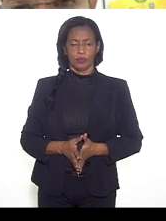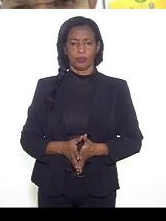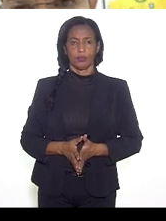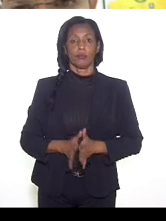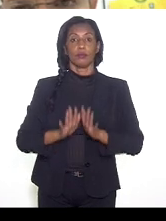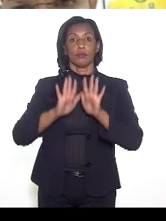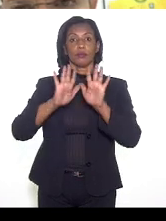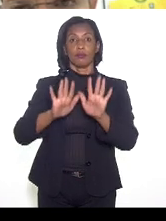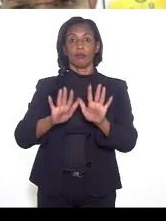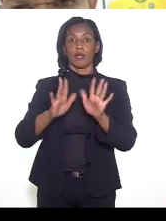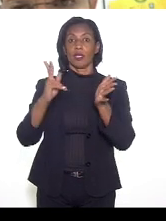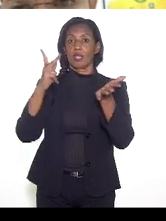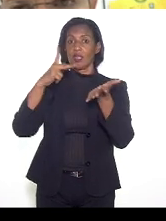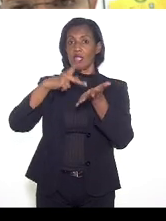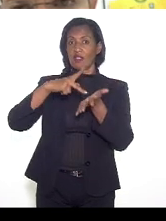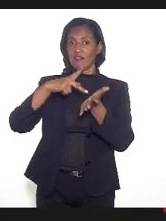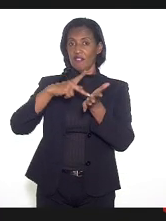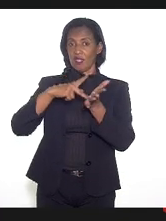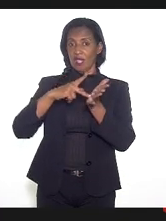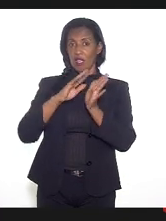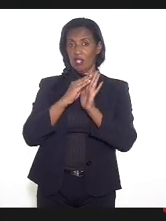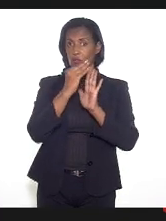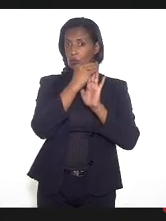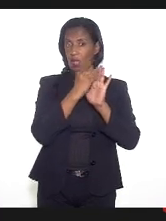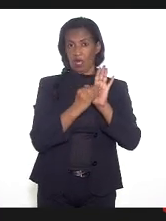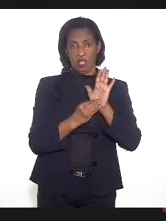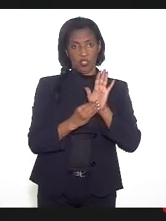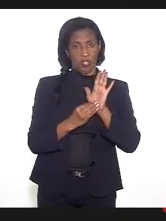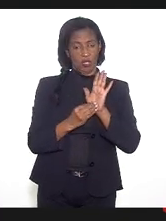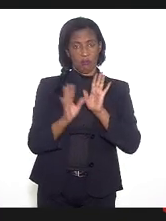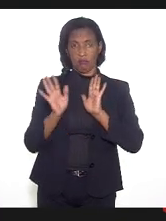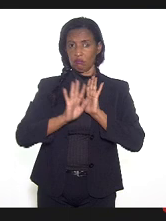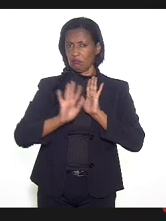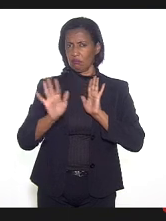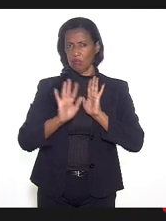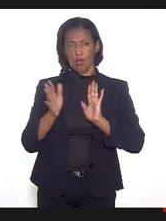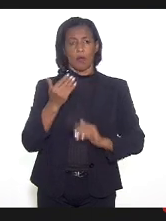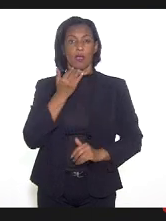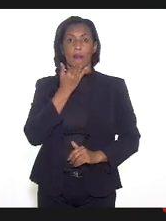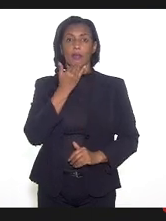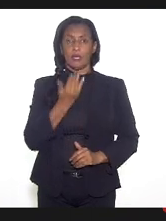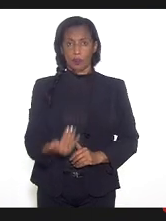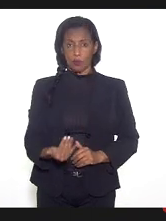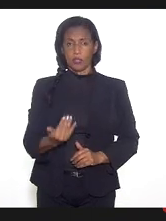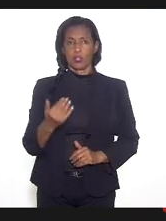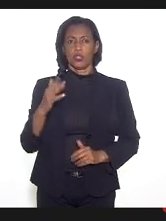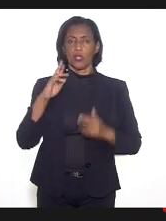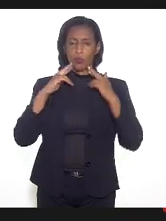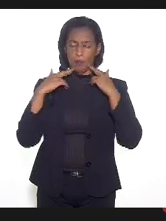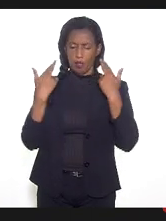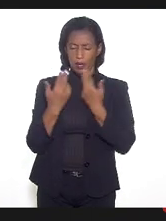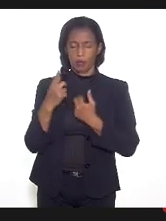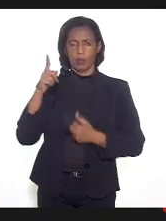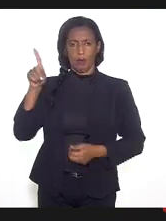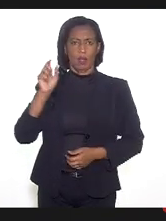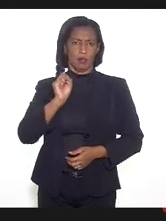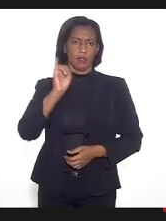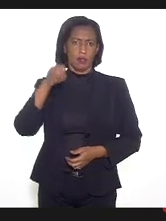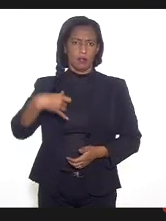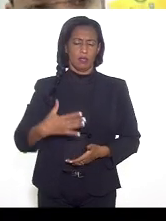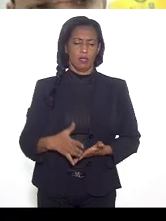Na verdade, eu não estou com a minha agenda em mãos, mas eu pedi uma audiência pública lá, sim, uma